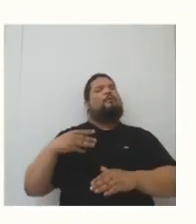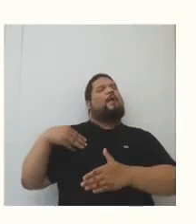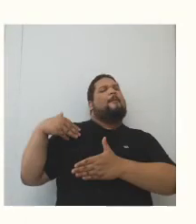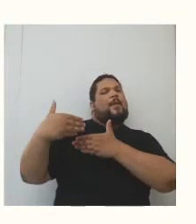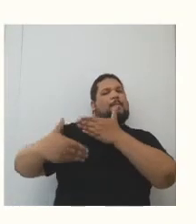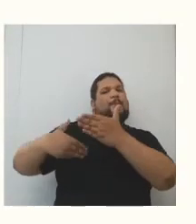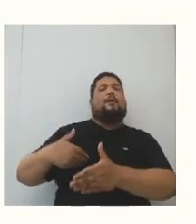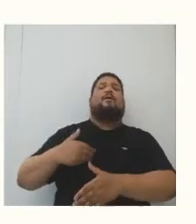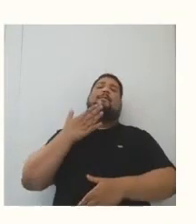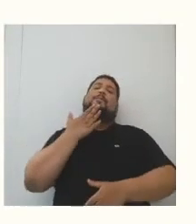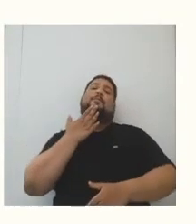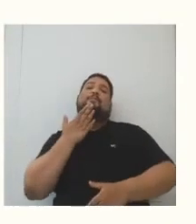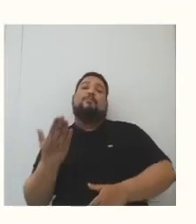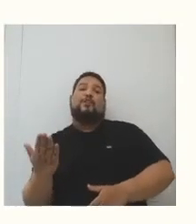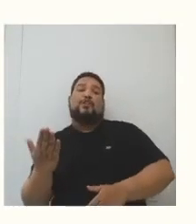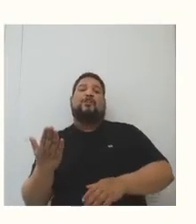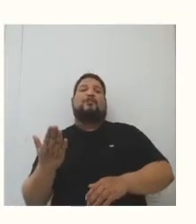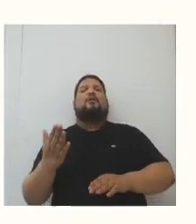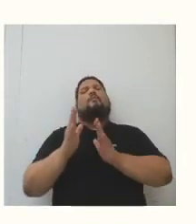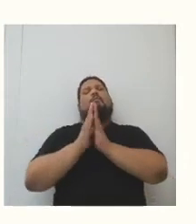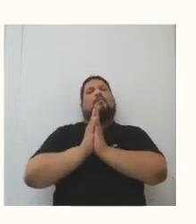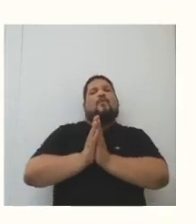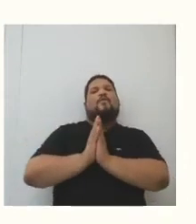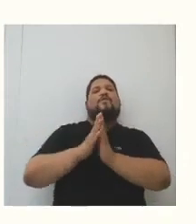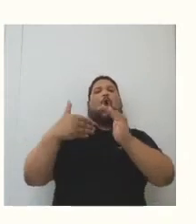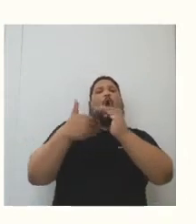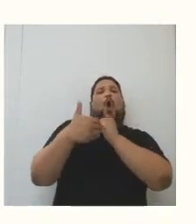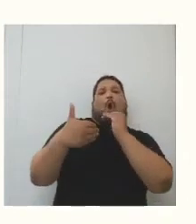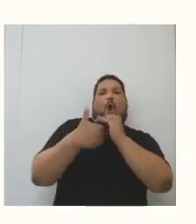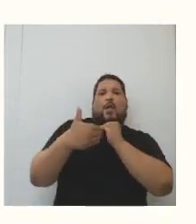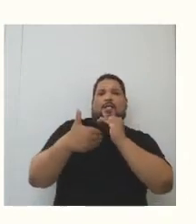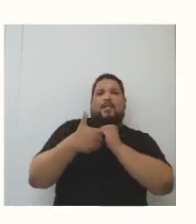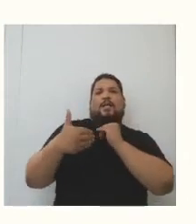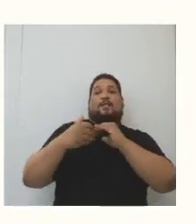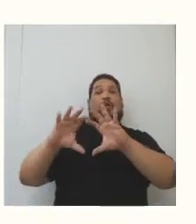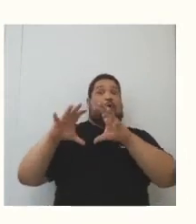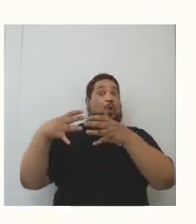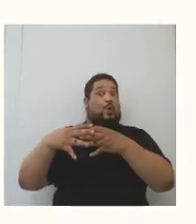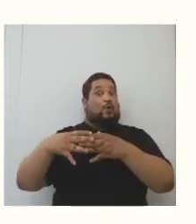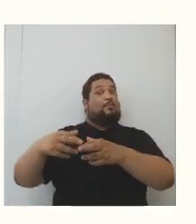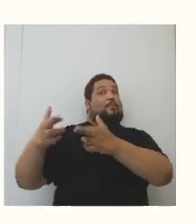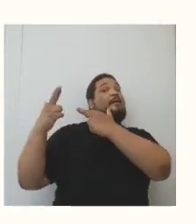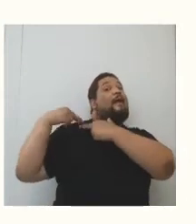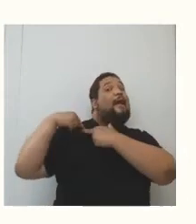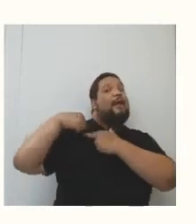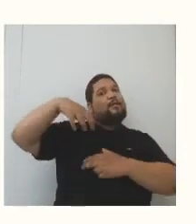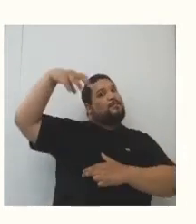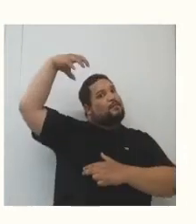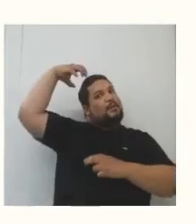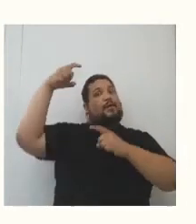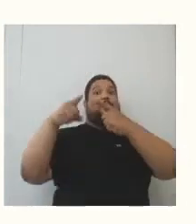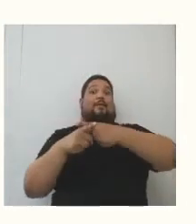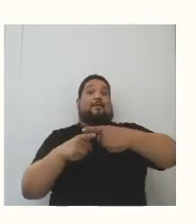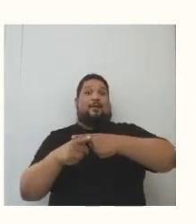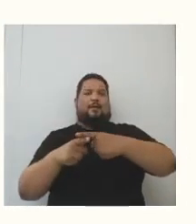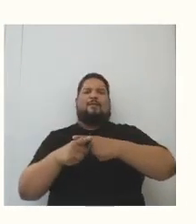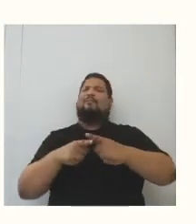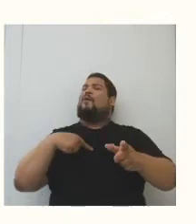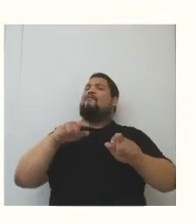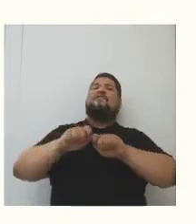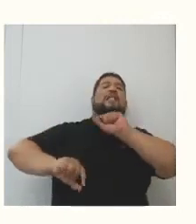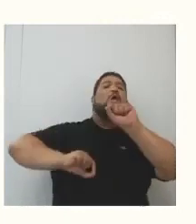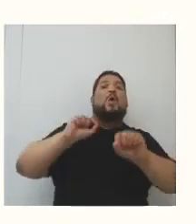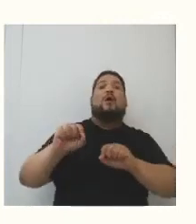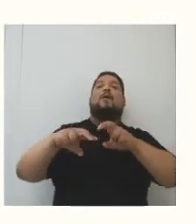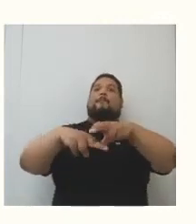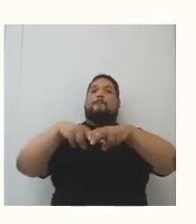pouco, pedir, então, uma orientação por parte da coroa britânica em relação ao que fazer. E aí é onde